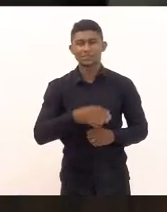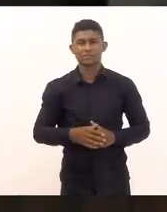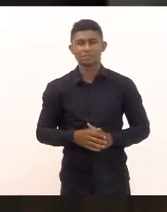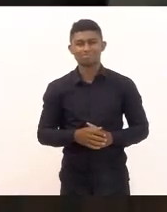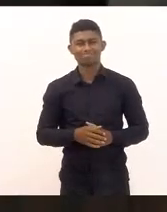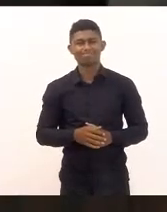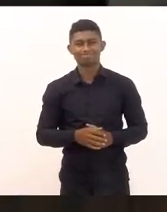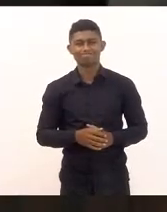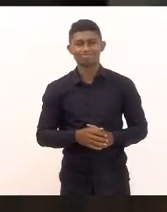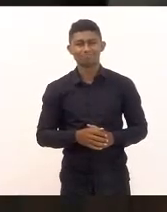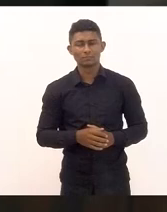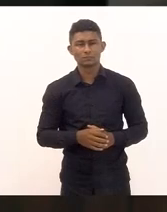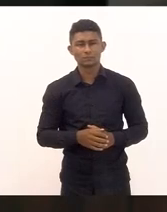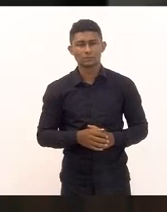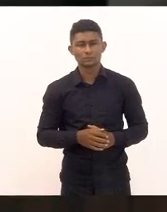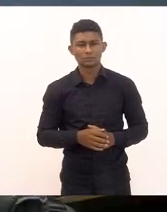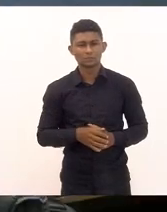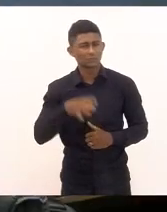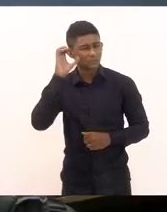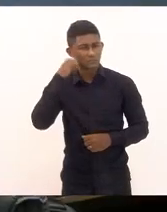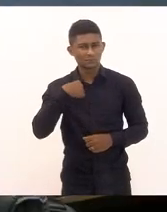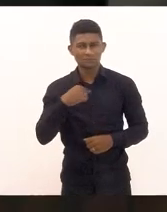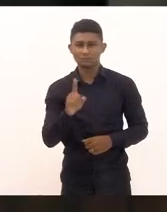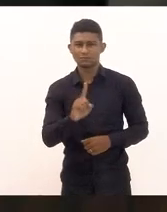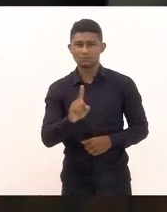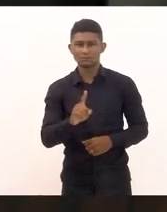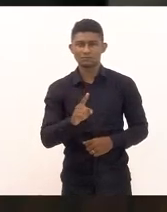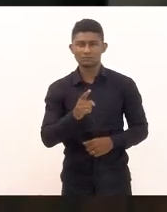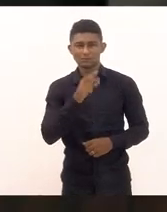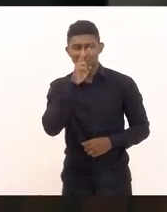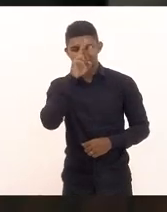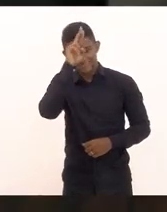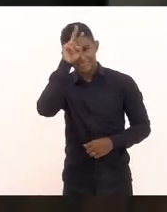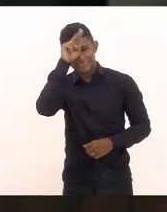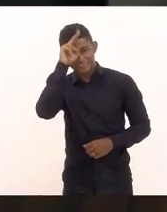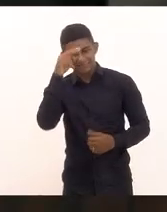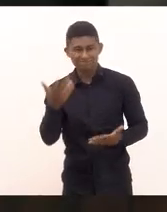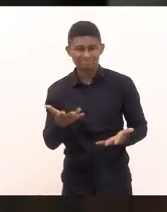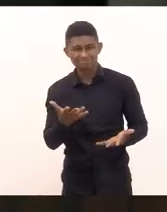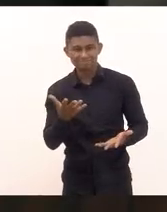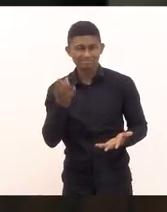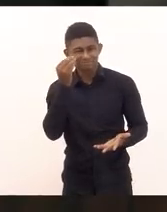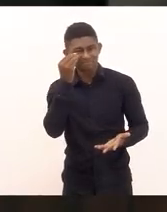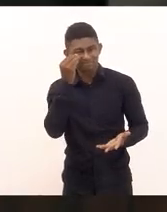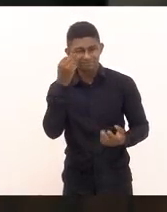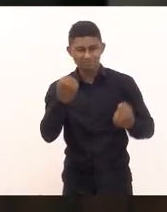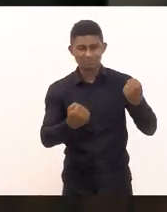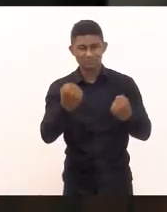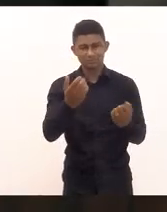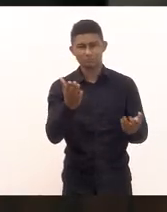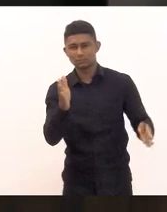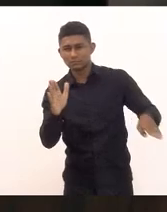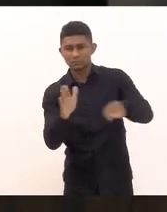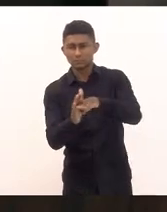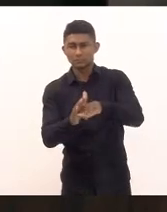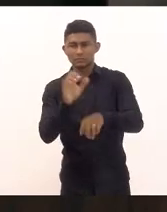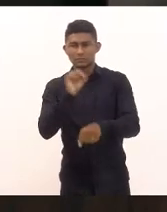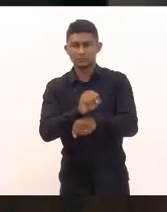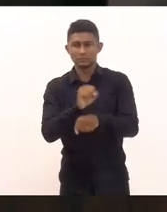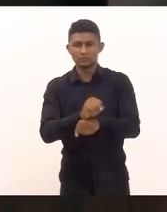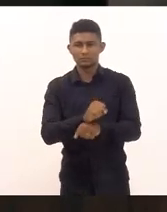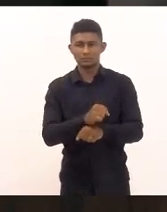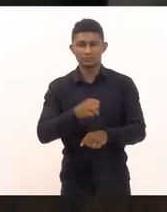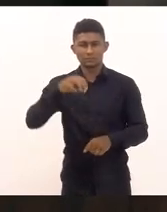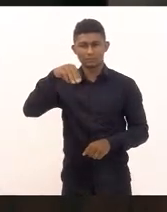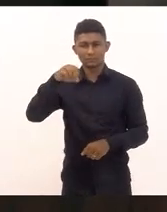Tá ruim. Vossa Excelência não está me ouvindo, não, presidente? Tá falhando. Seria bom Vossa Excelência parar um pouquinho. Eu passo a palavra para a deputada Mônica e em seguida